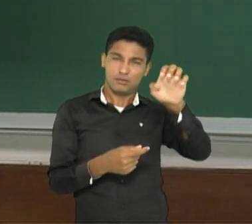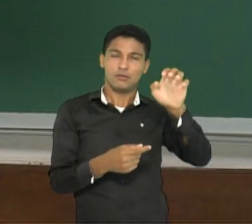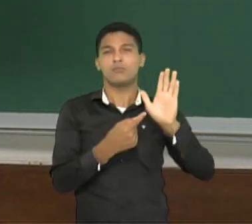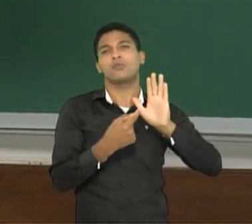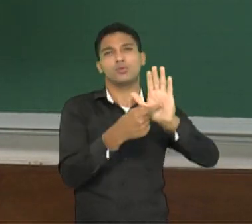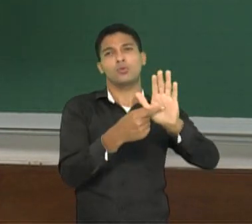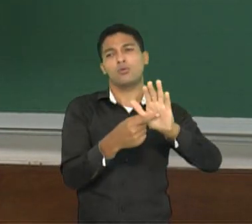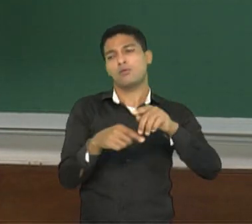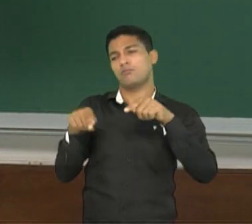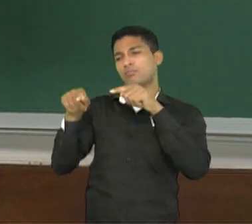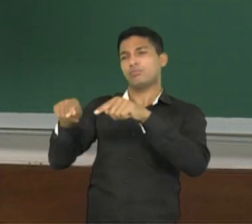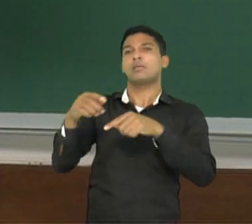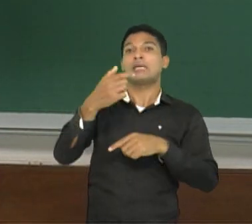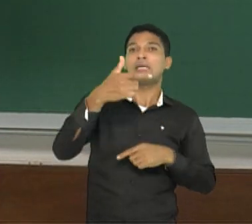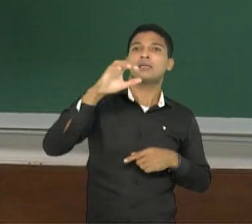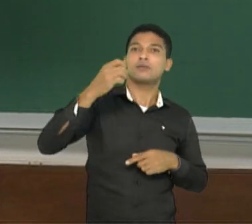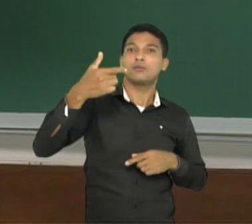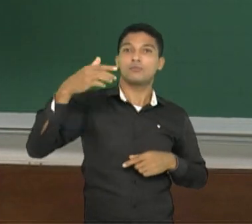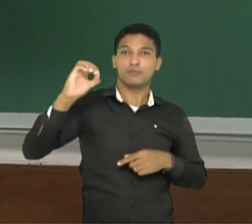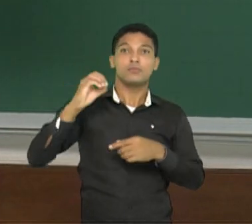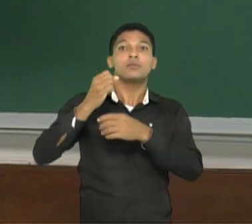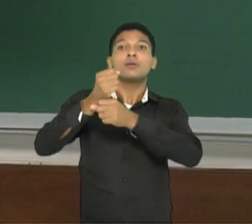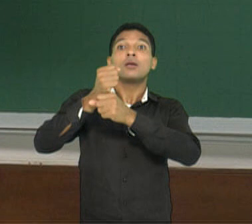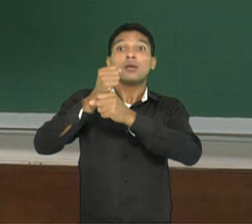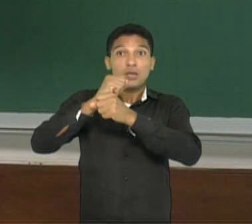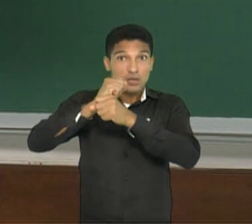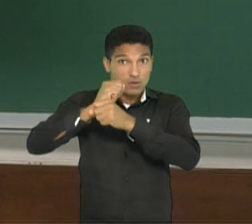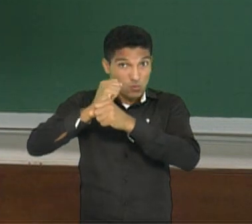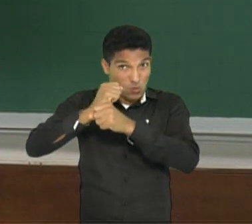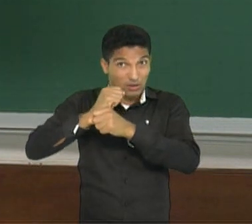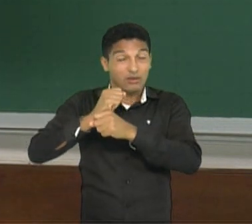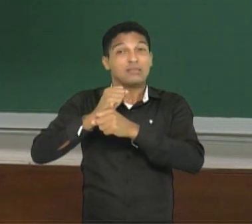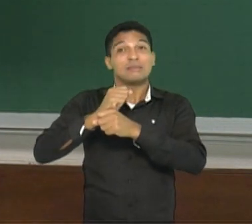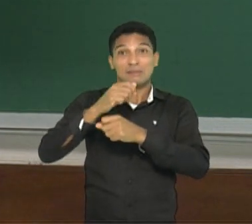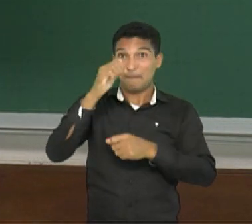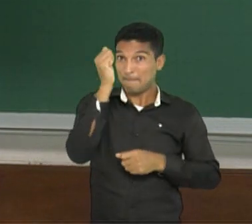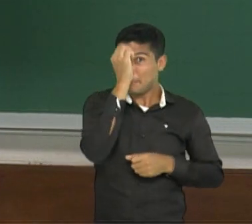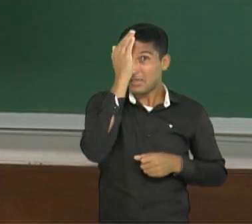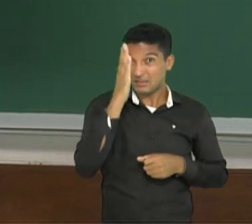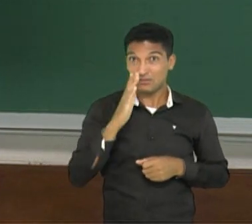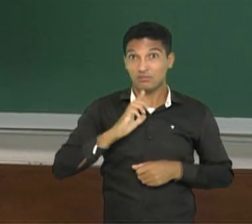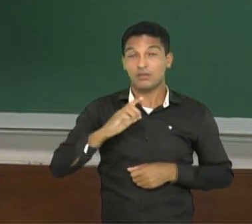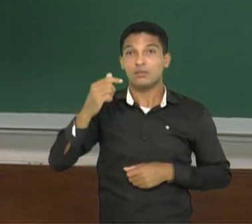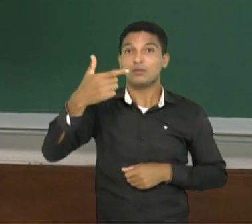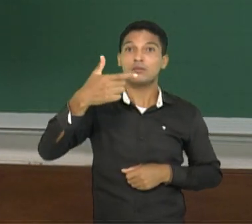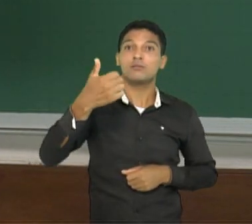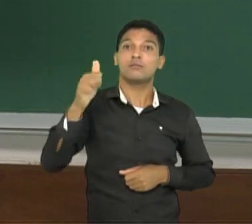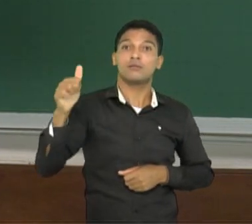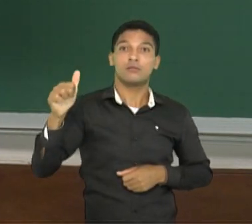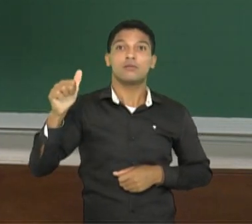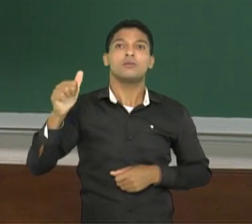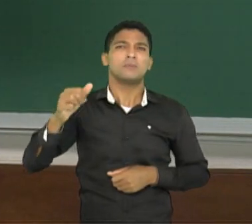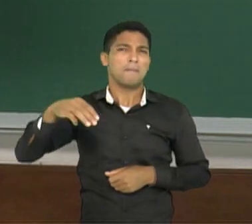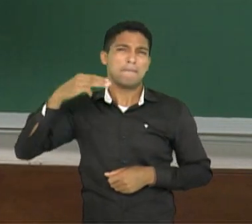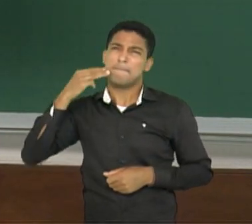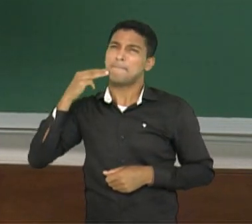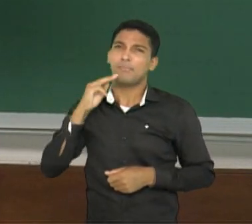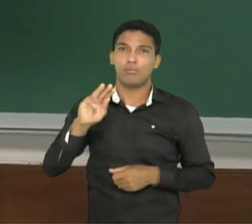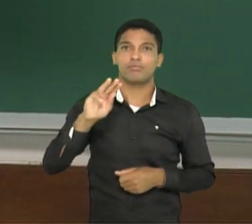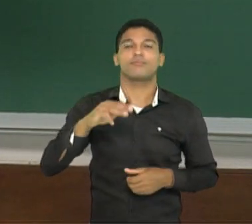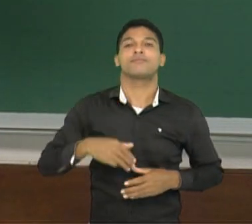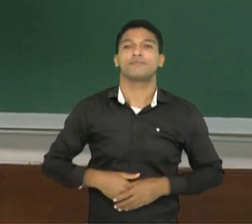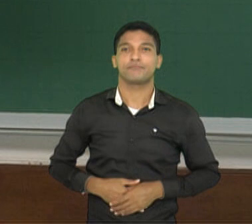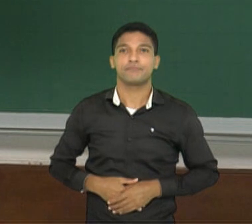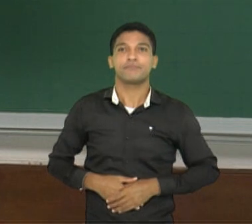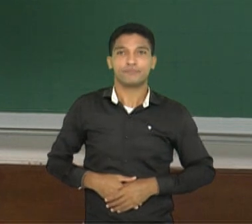para 2020, o IBGE apresenta para nós um pouco mais de 211 milhões de habitantes. E que são aquelas pesquisas, lembram